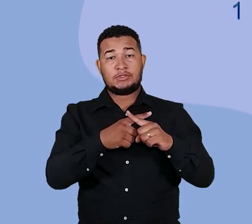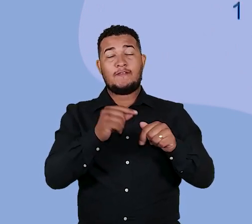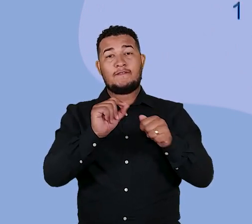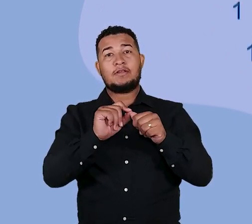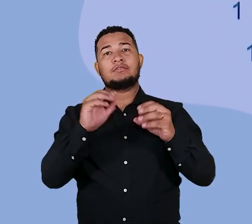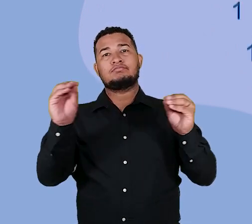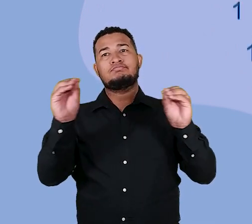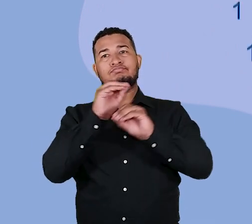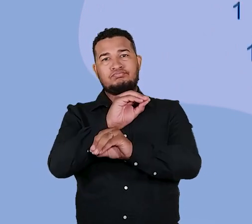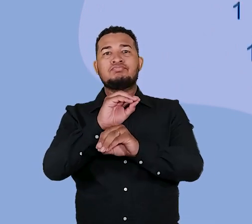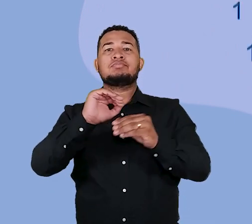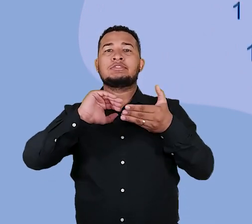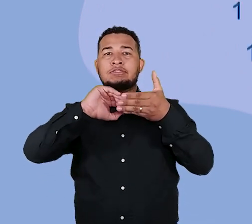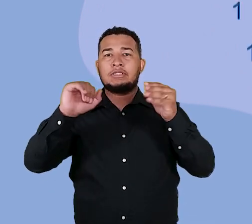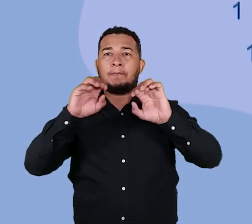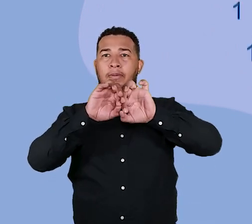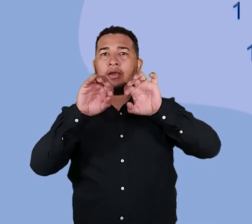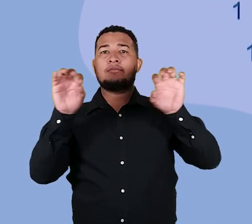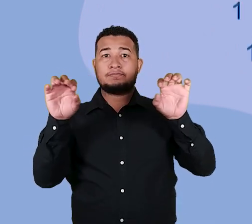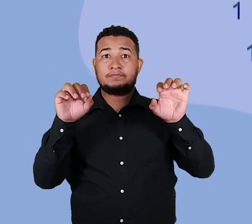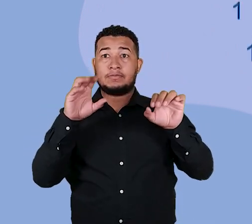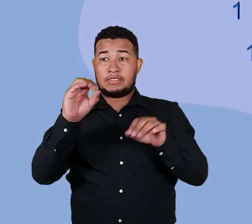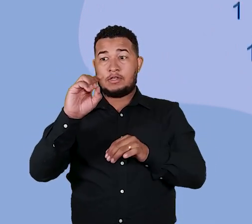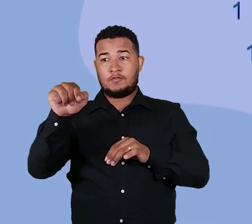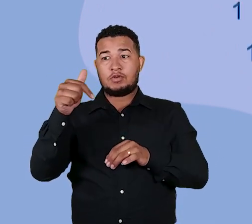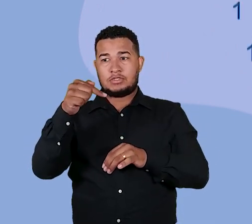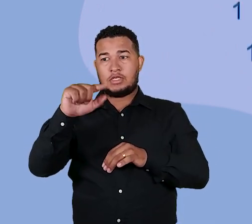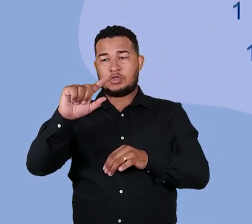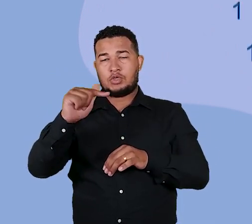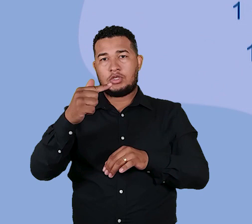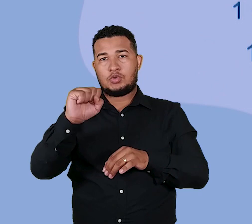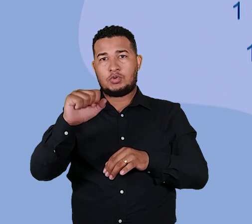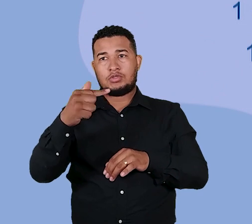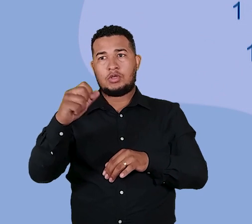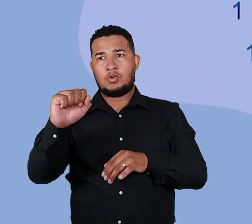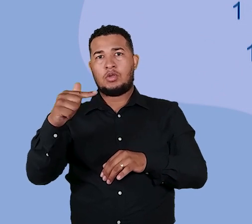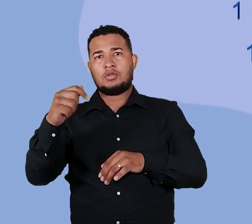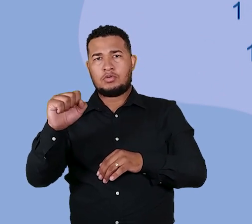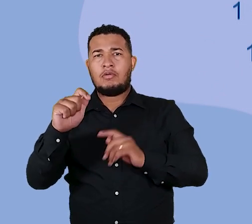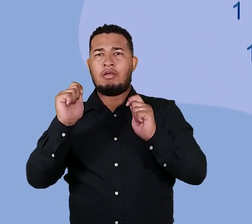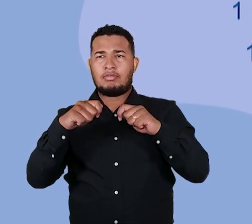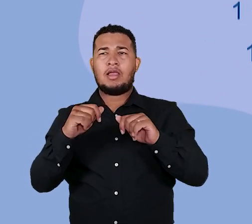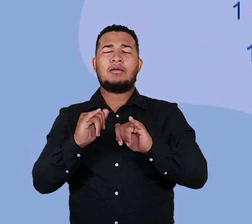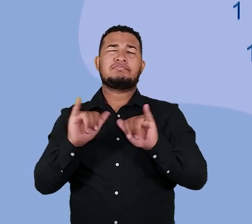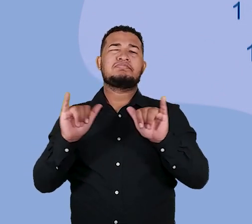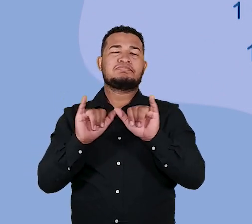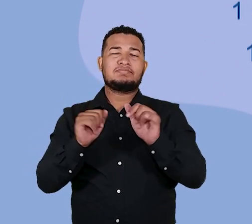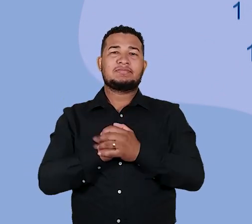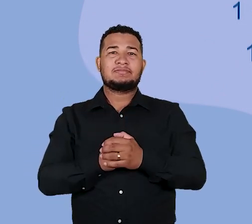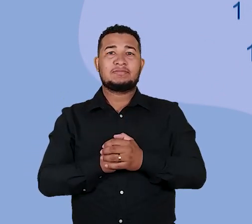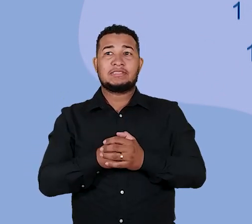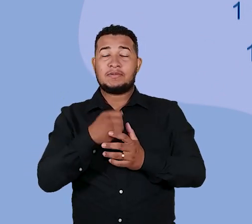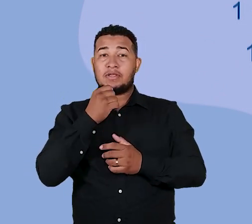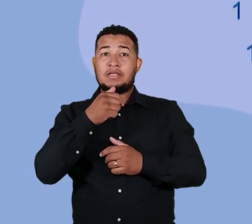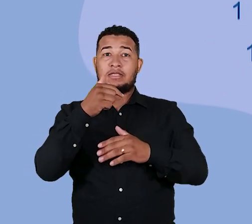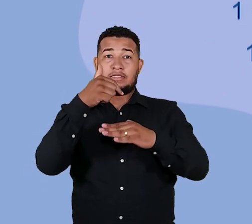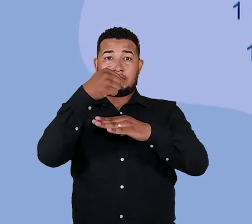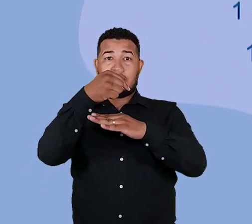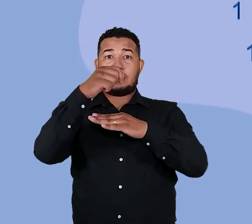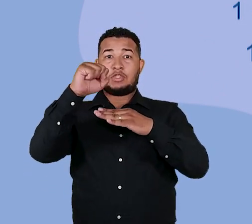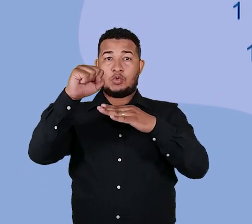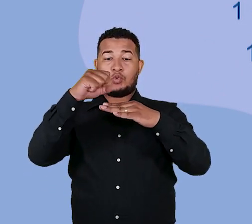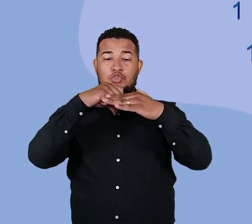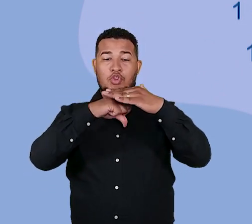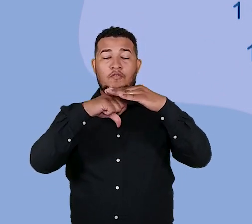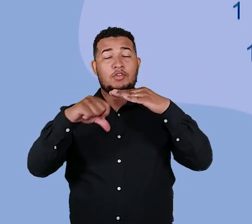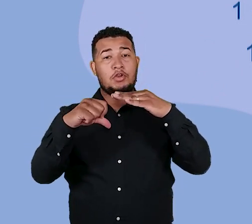10, separa. E esse 0,7878 você consegue fazer no truque, não consegue, gente? Vai ser